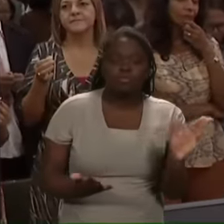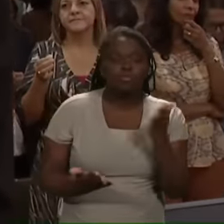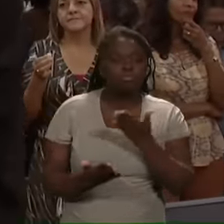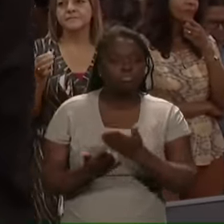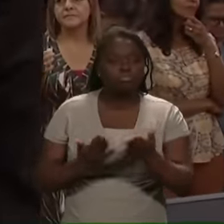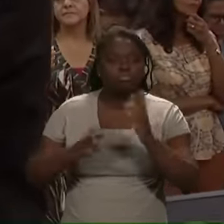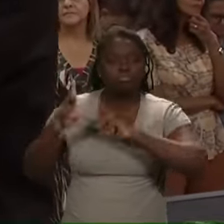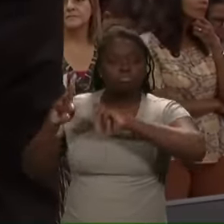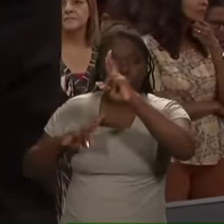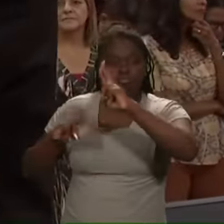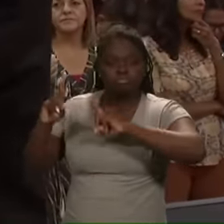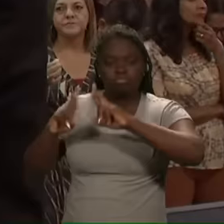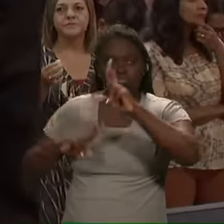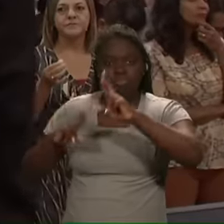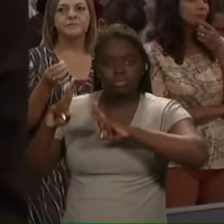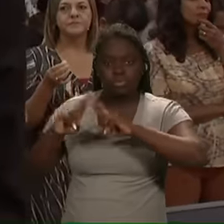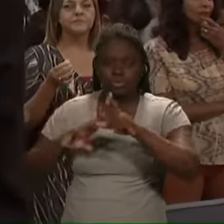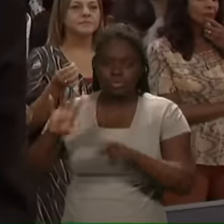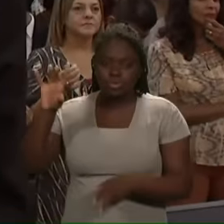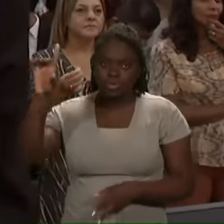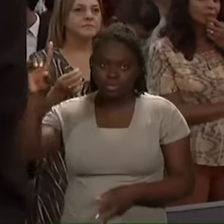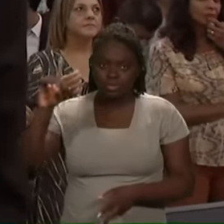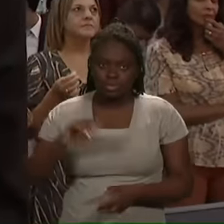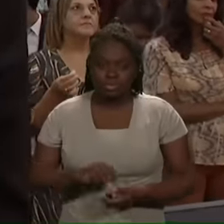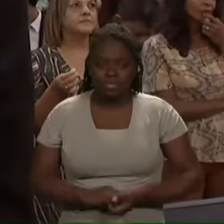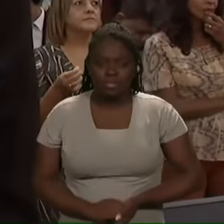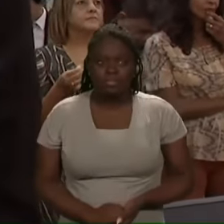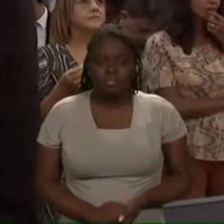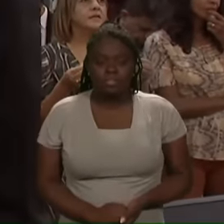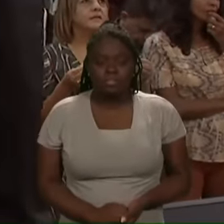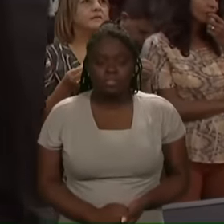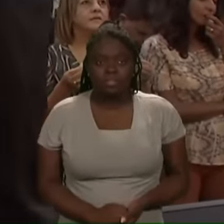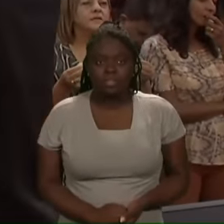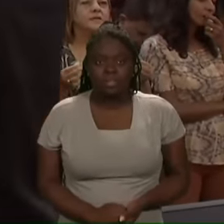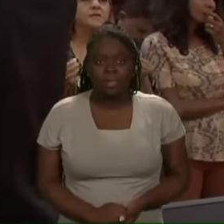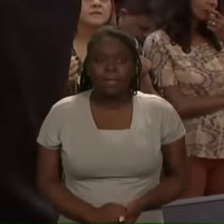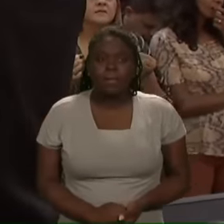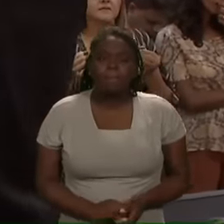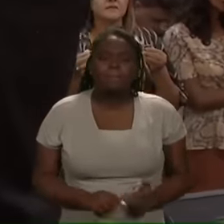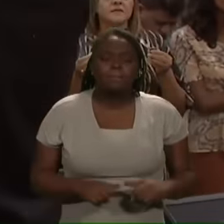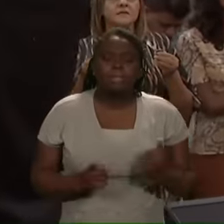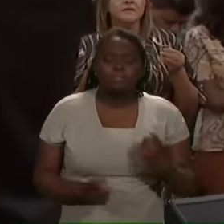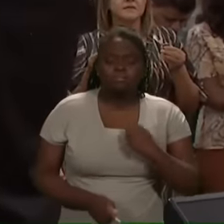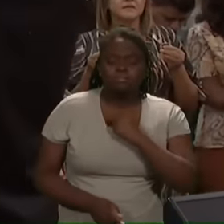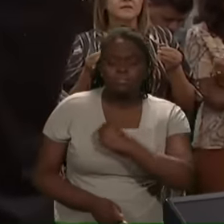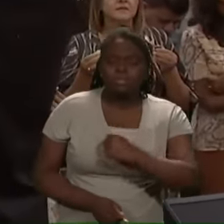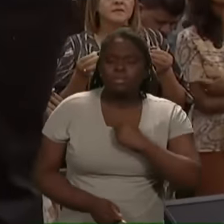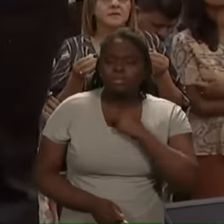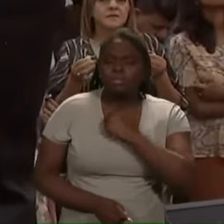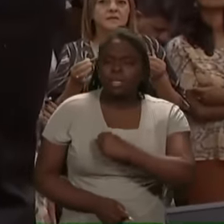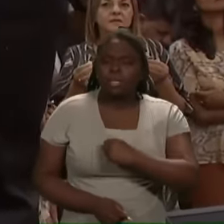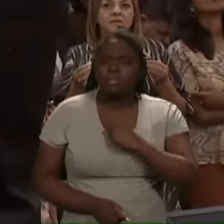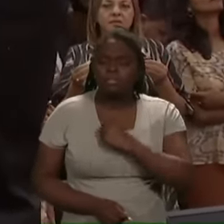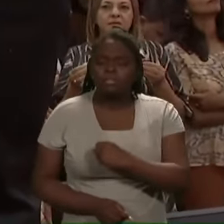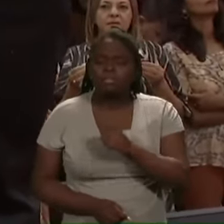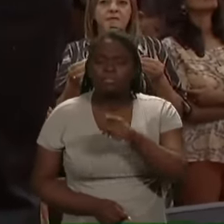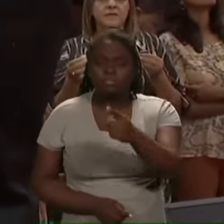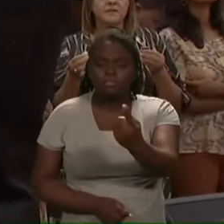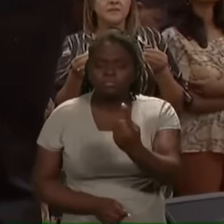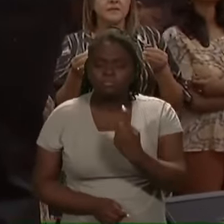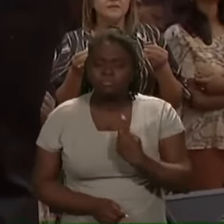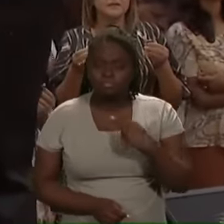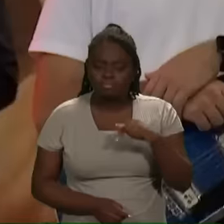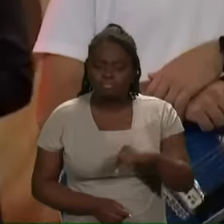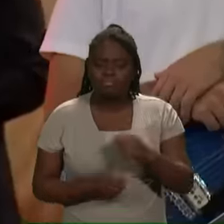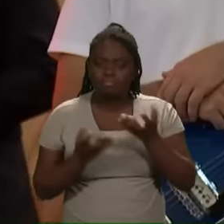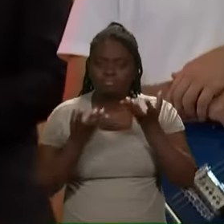com Ele, relacionamento com Ele, mas veio essa saudade, você veio aqui. Eu quero orar por